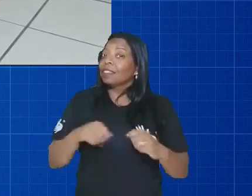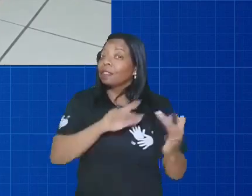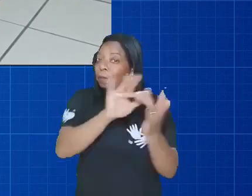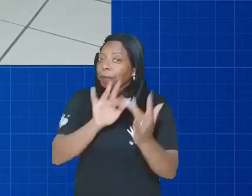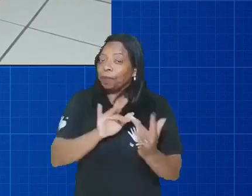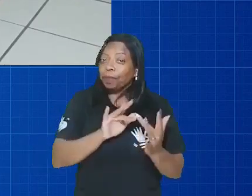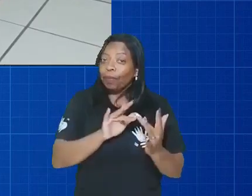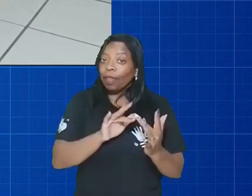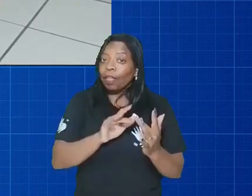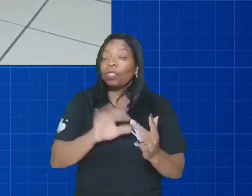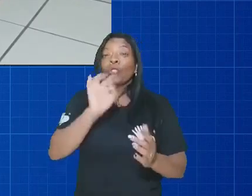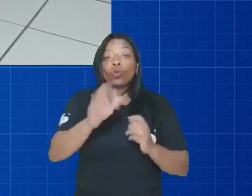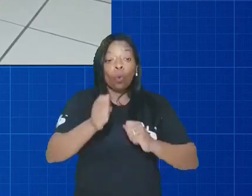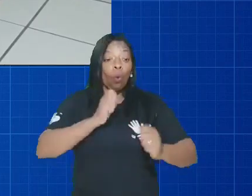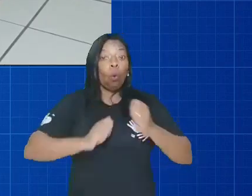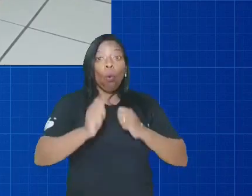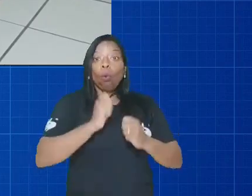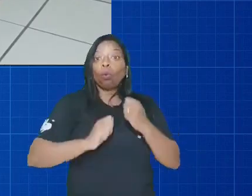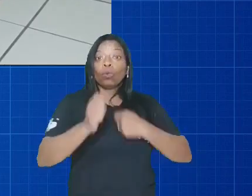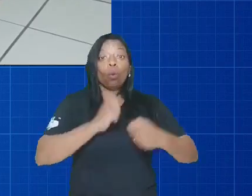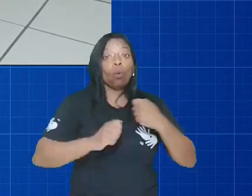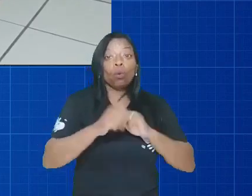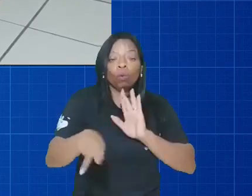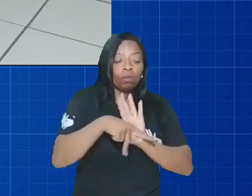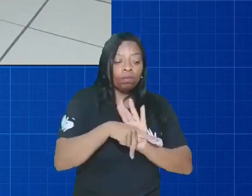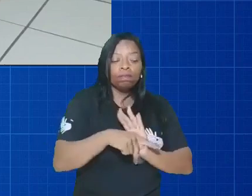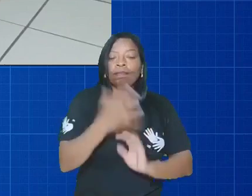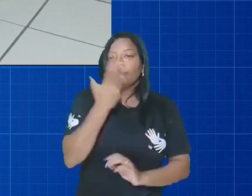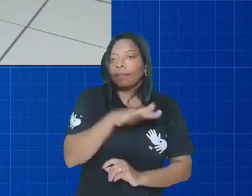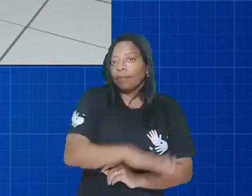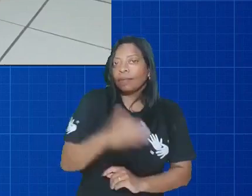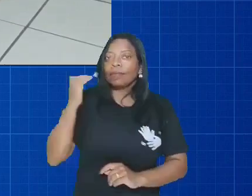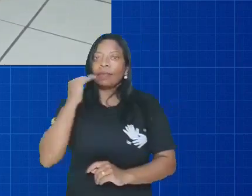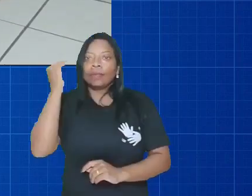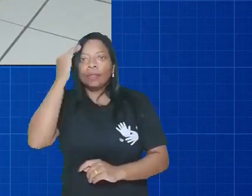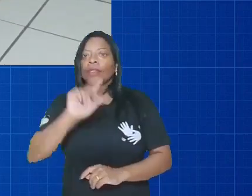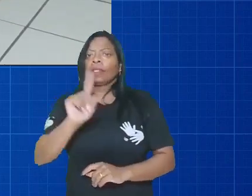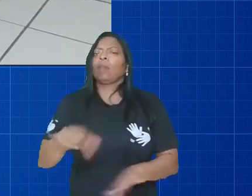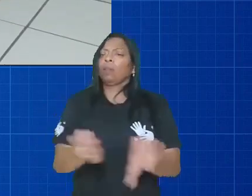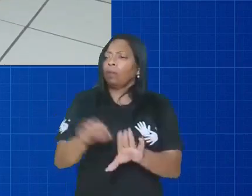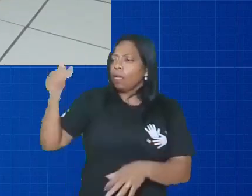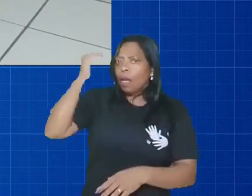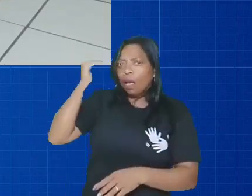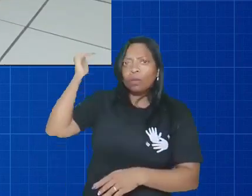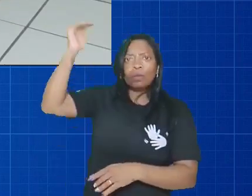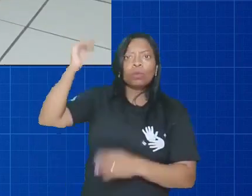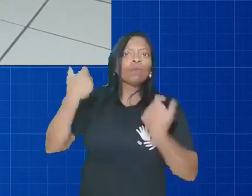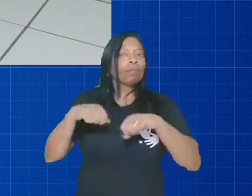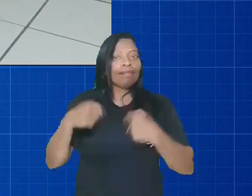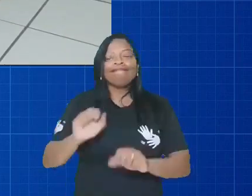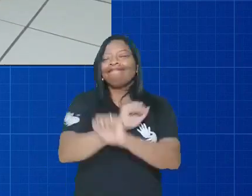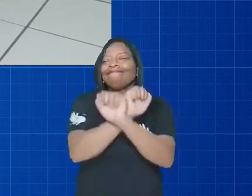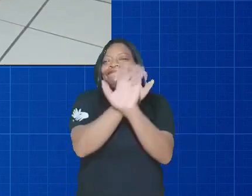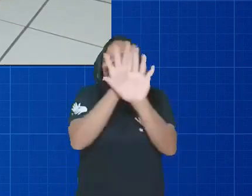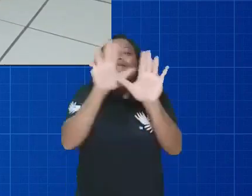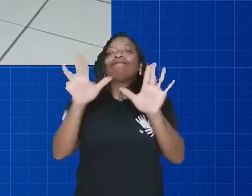a criança, para o adolescente, mas para o adulto também. Então tudo isso é muito fundamental. Por quê? O que a gente nota nesse